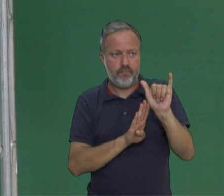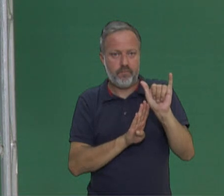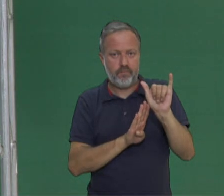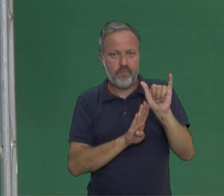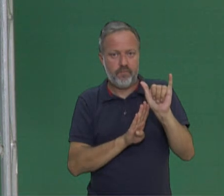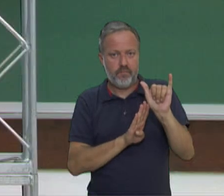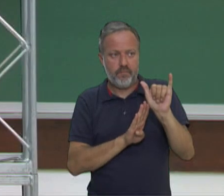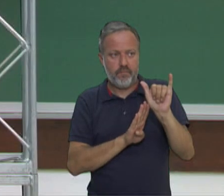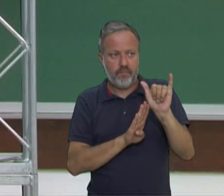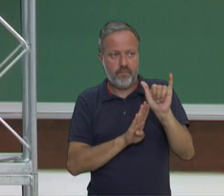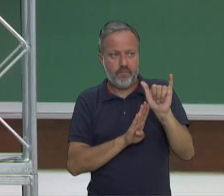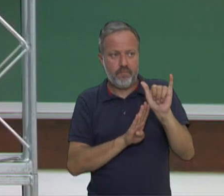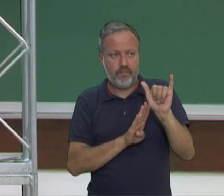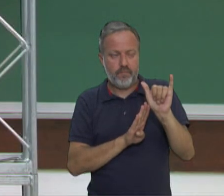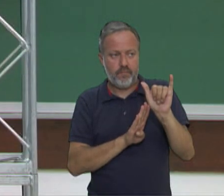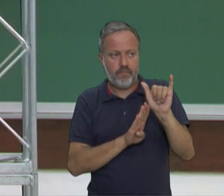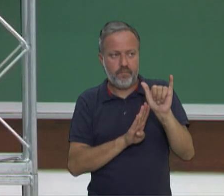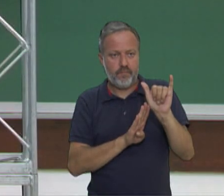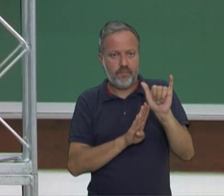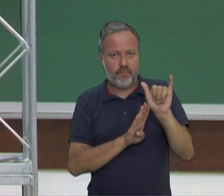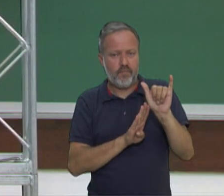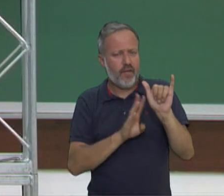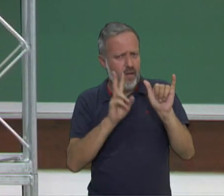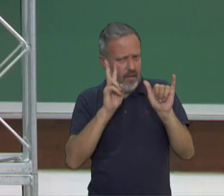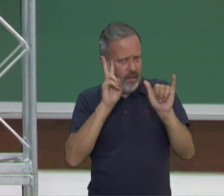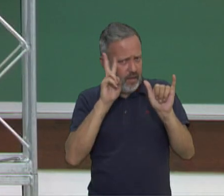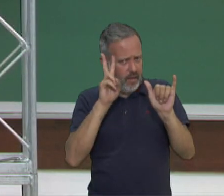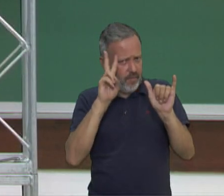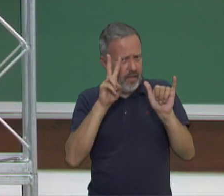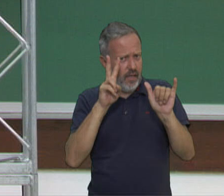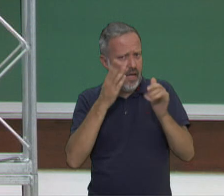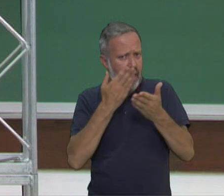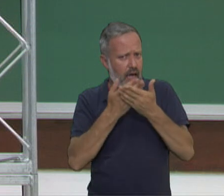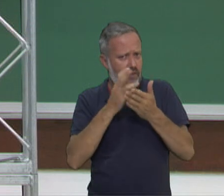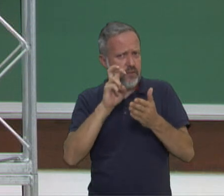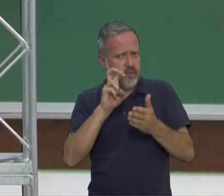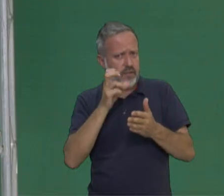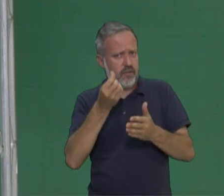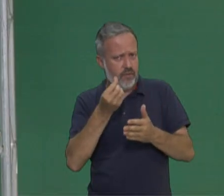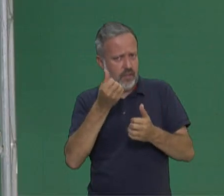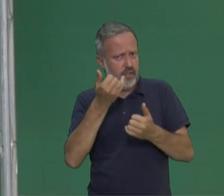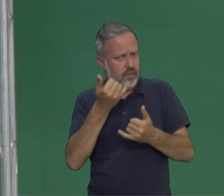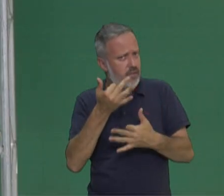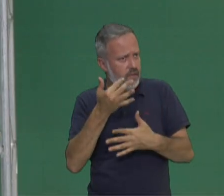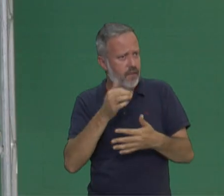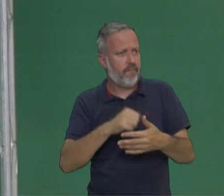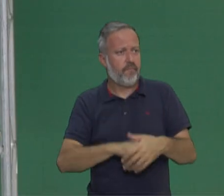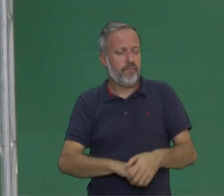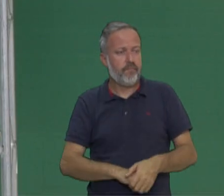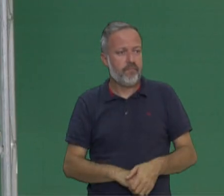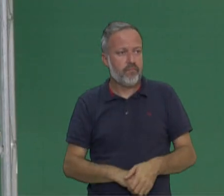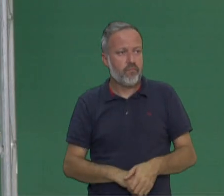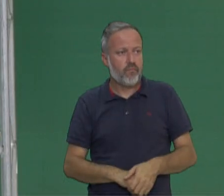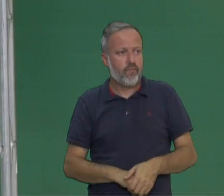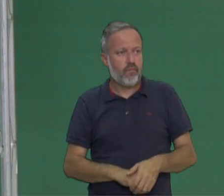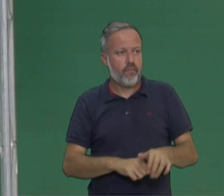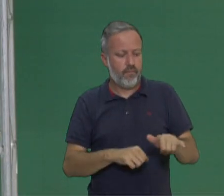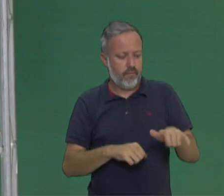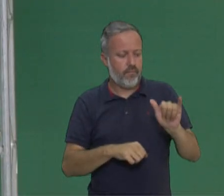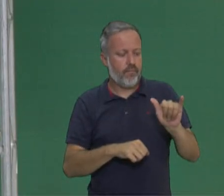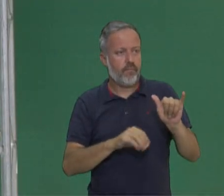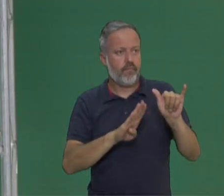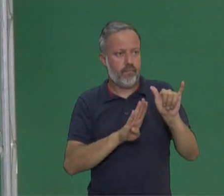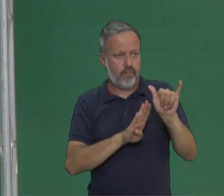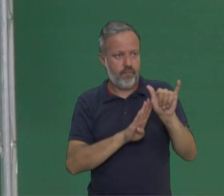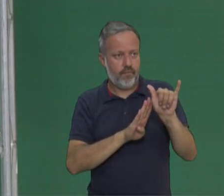só. Tá bom? Volta lá na aula 5 e na aula 6, que isso está mais bem explicado. Ótimo. Como que a